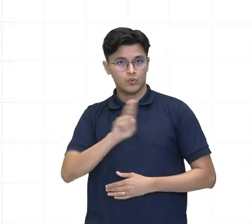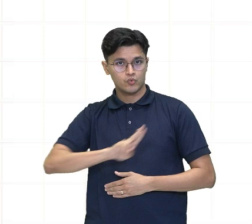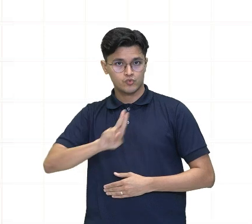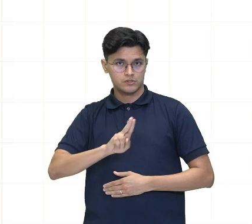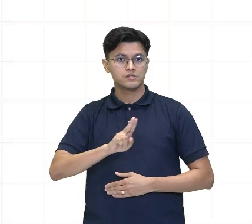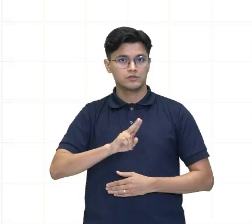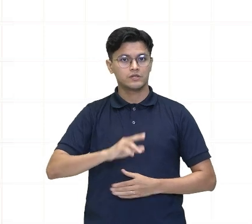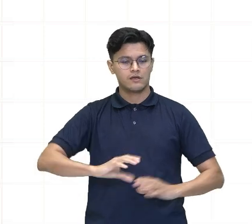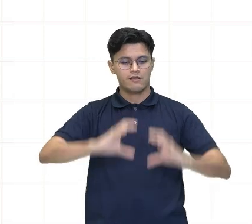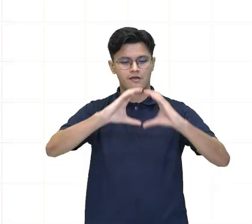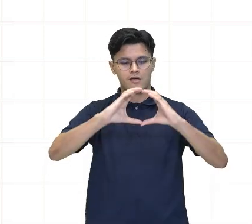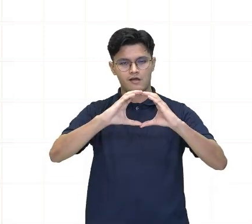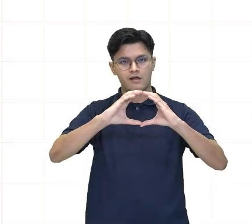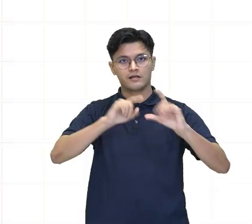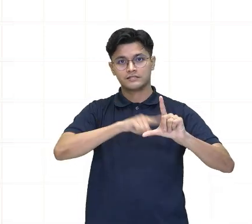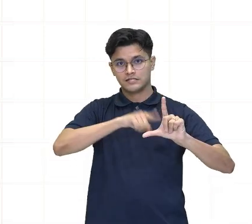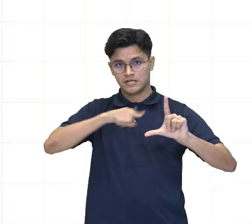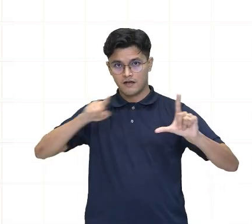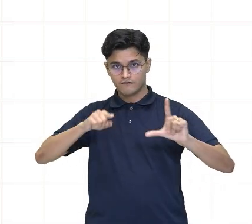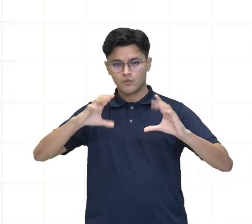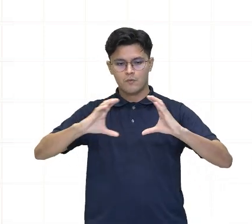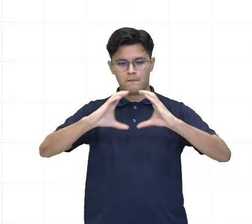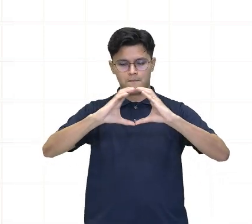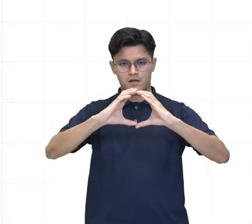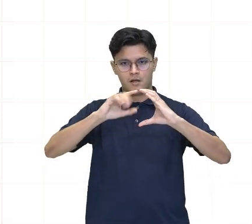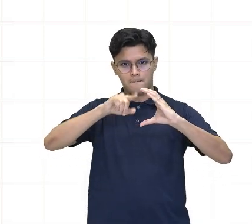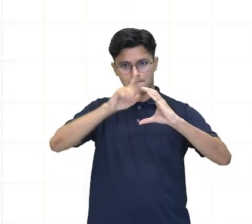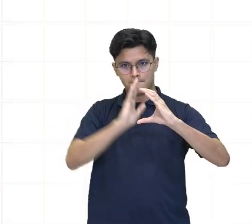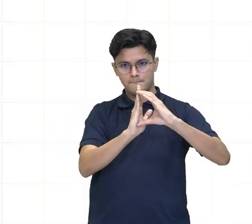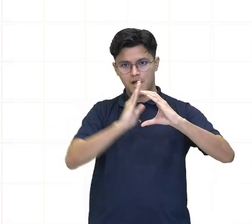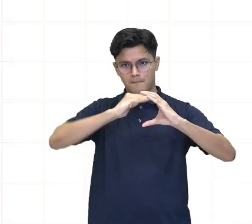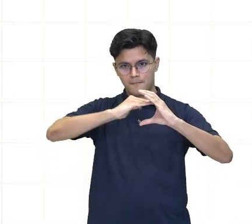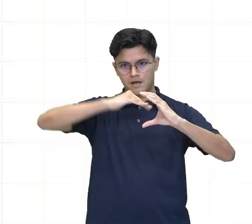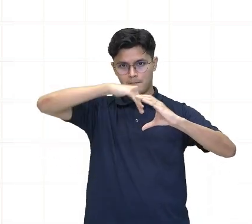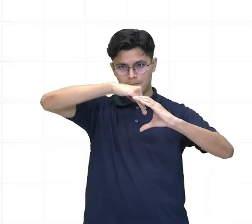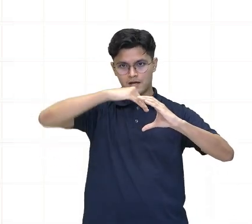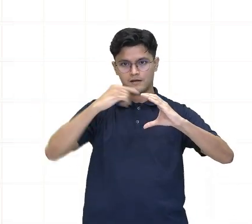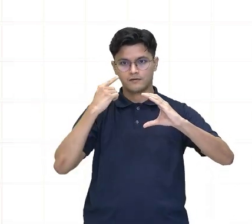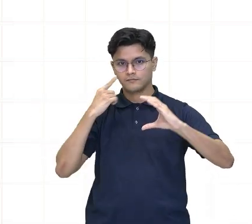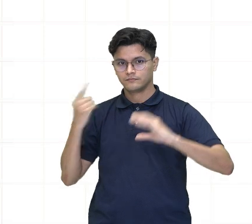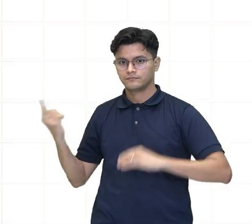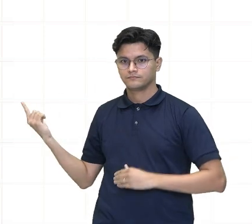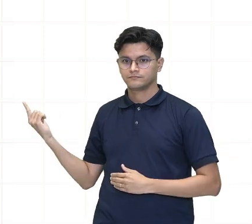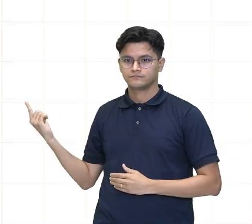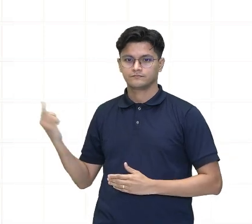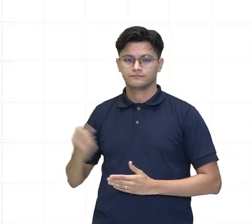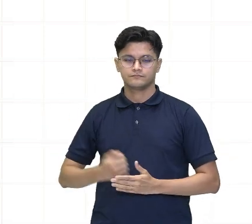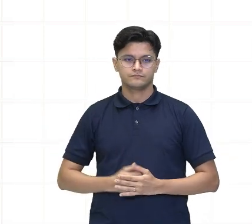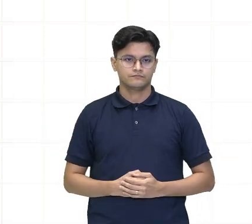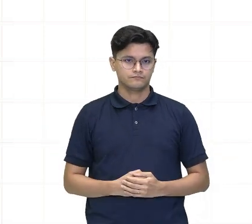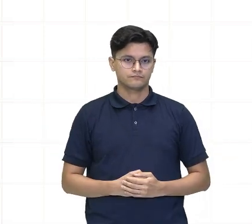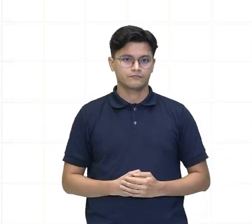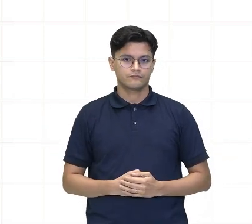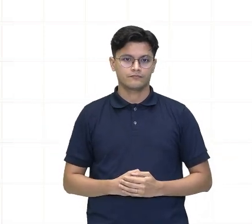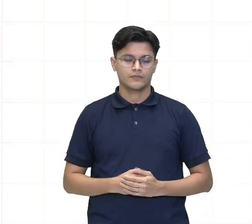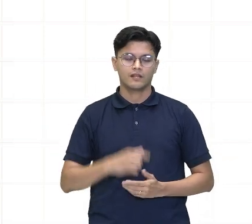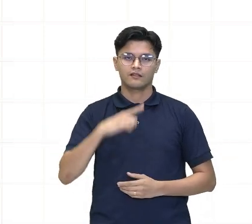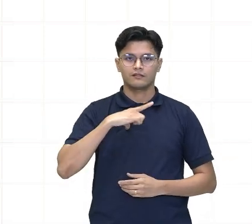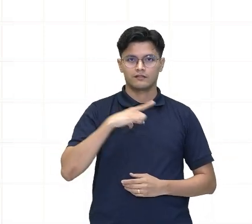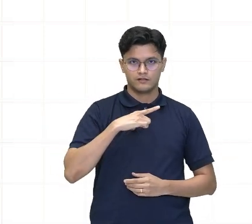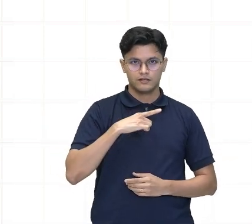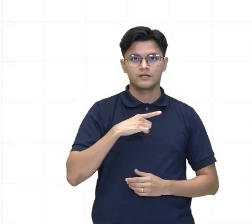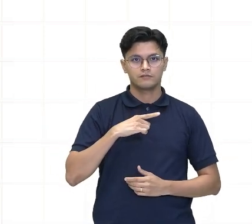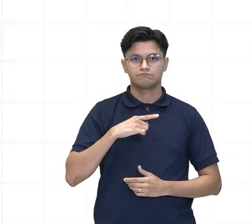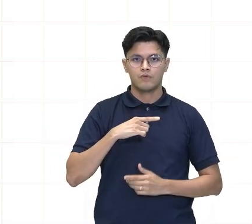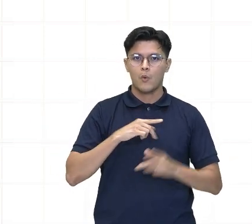setores, 28% da população, e o restante da população ela está inserida no setor terciário. Então, aí